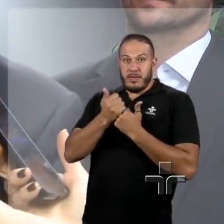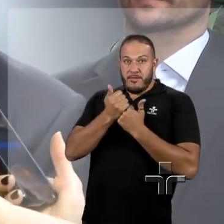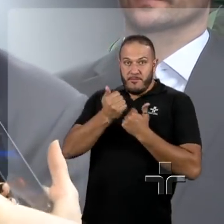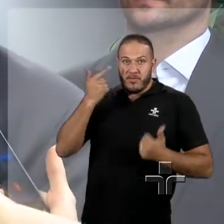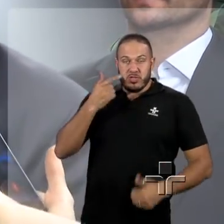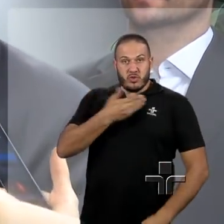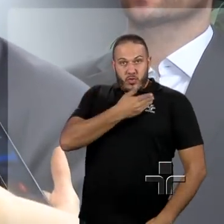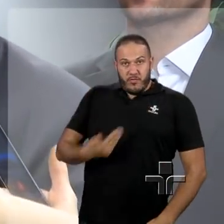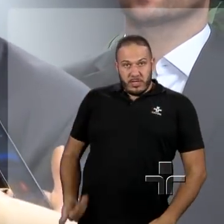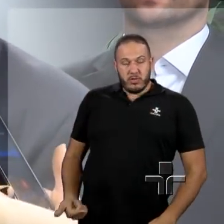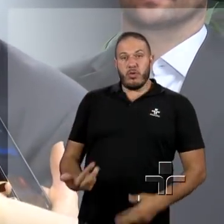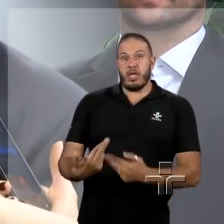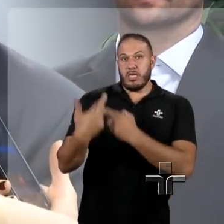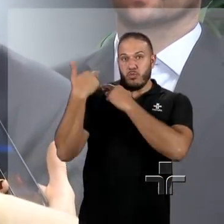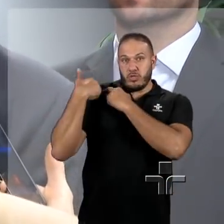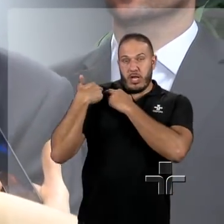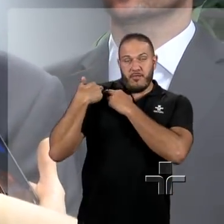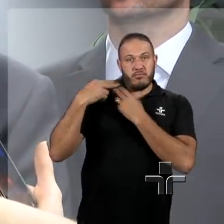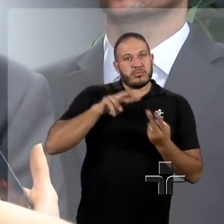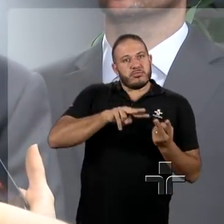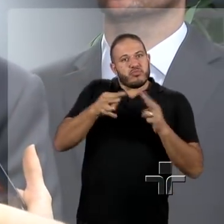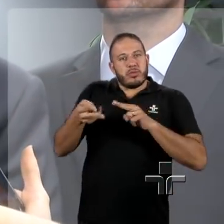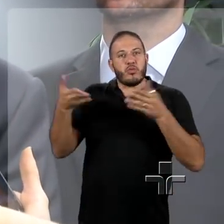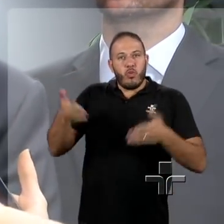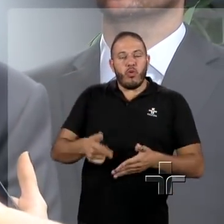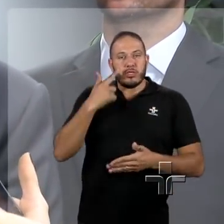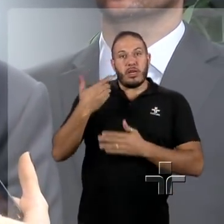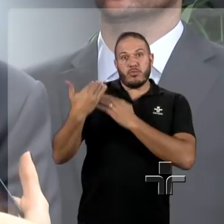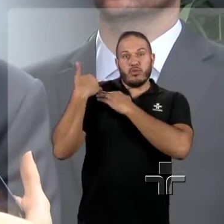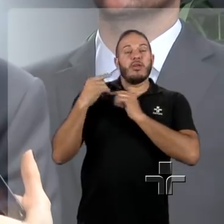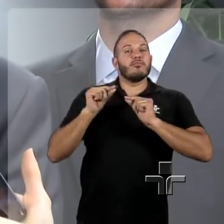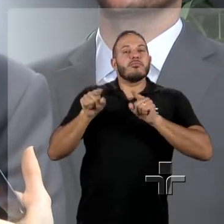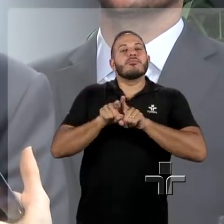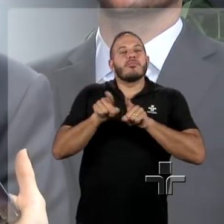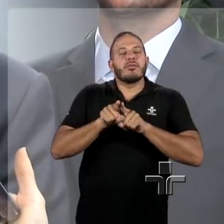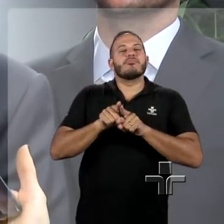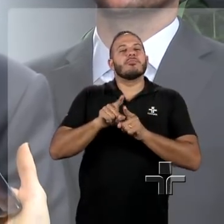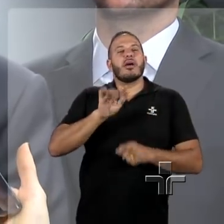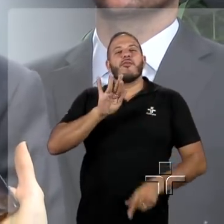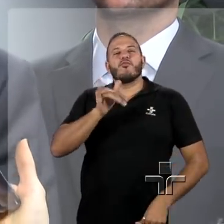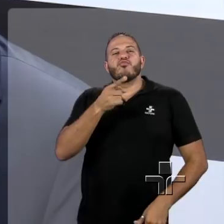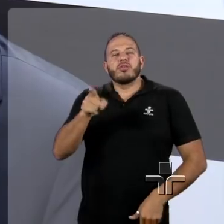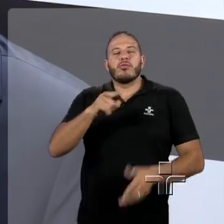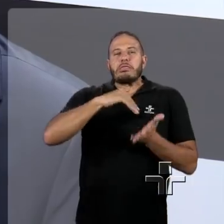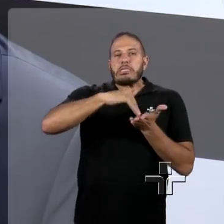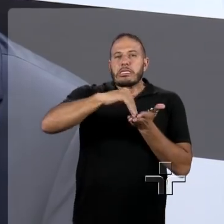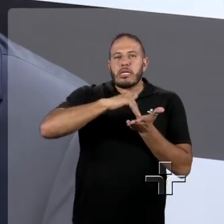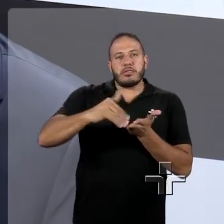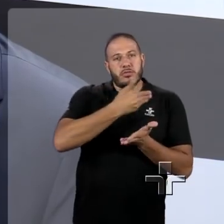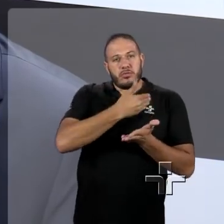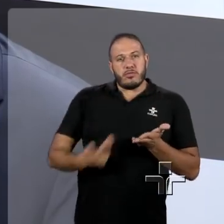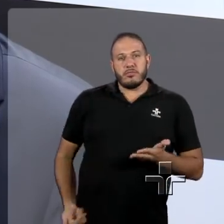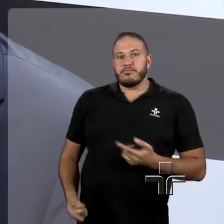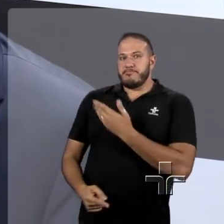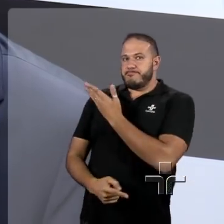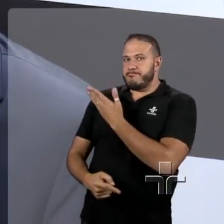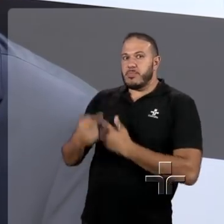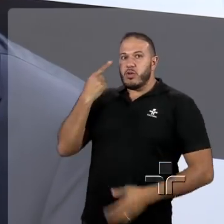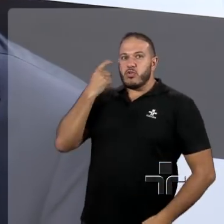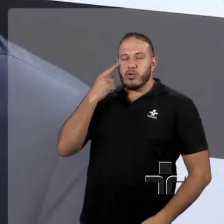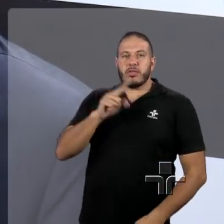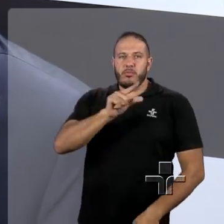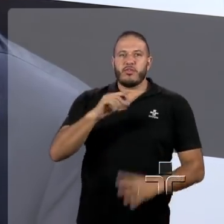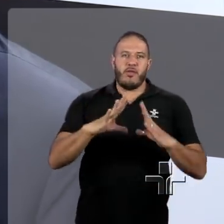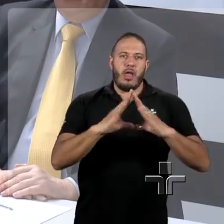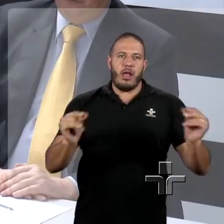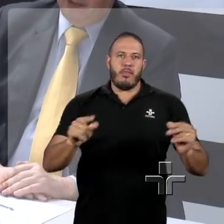eleito, responsável pela transição, vai ficar encarregado também das funções da Secretaria de Governo, que, segundo Dória, deixará de existir